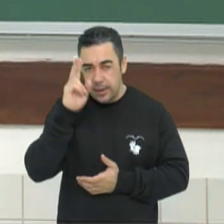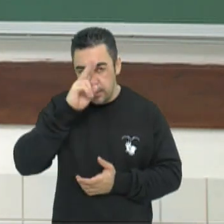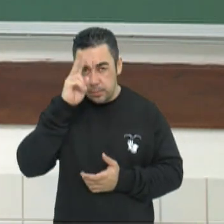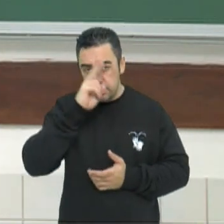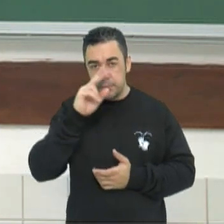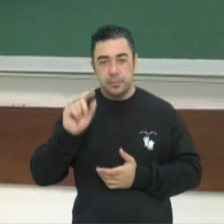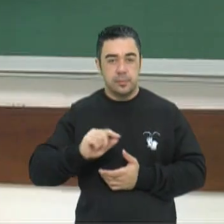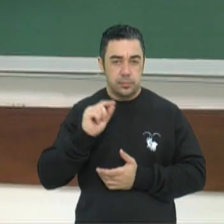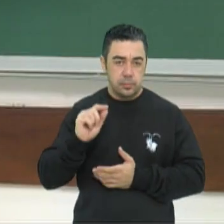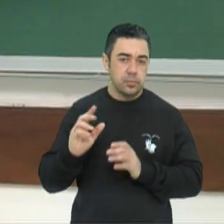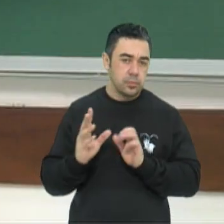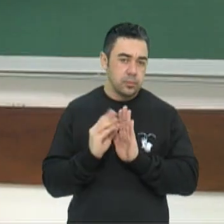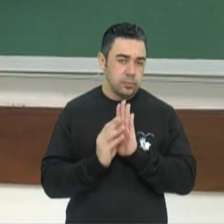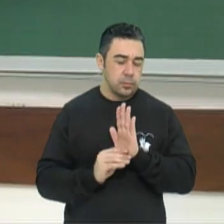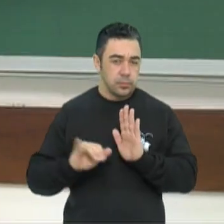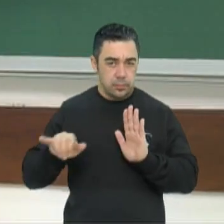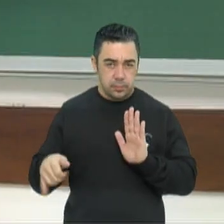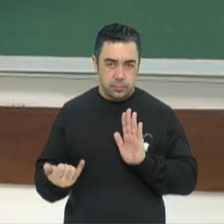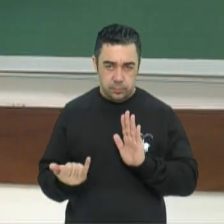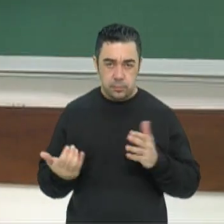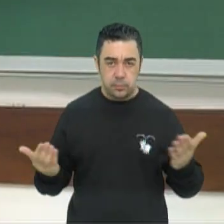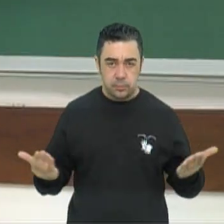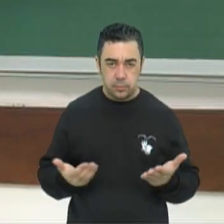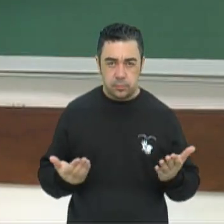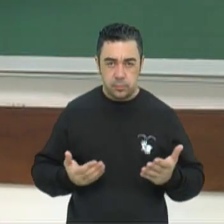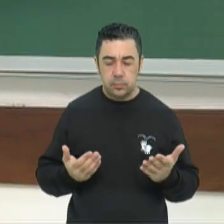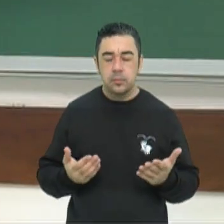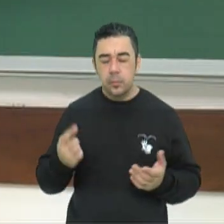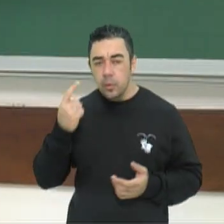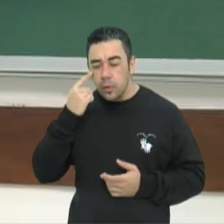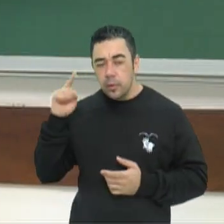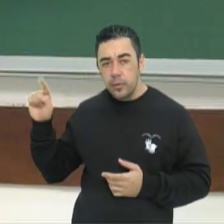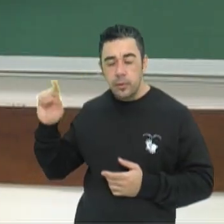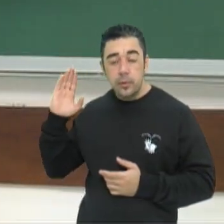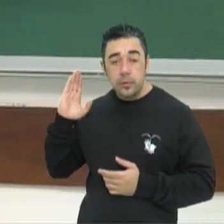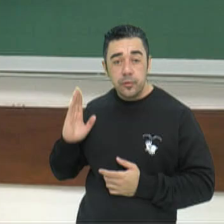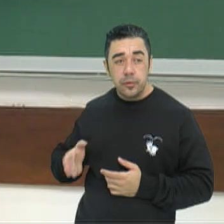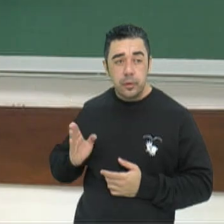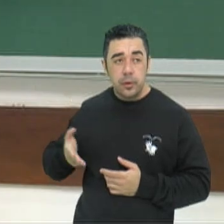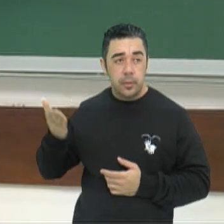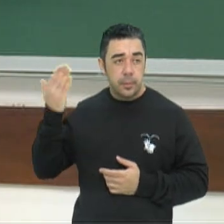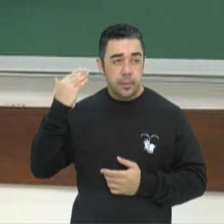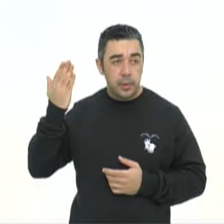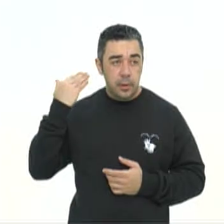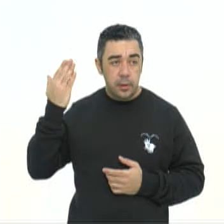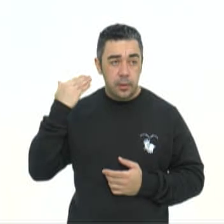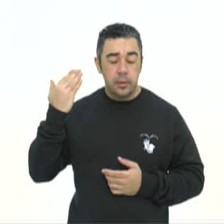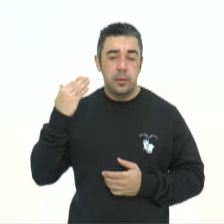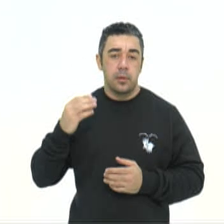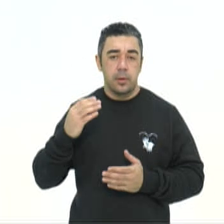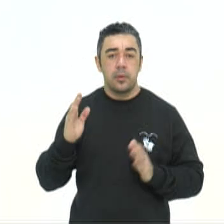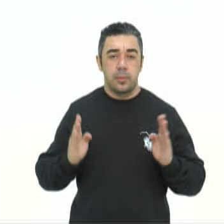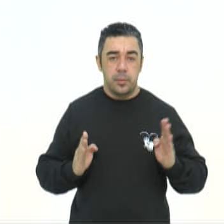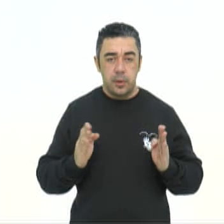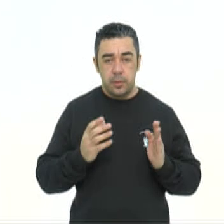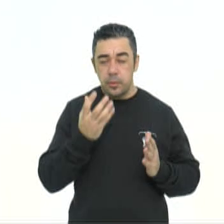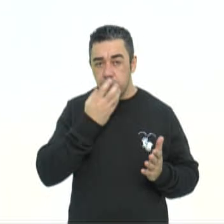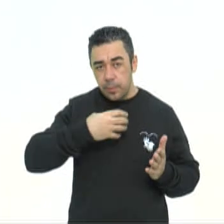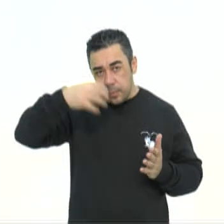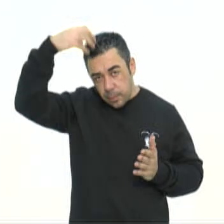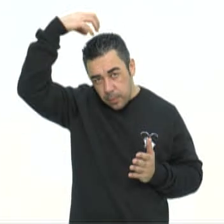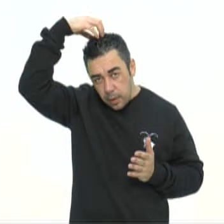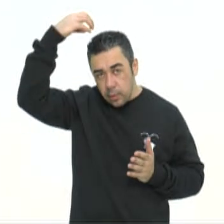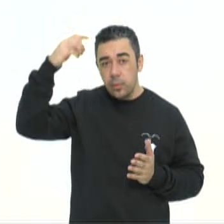Retomando e também aproveitando aqui para reforçar algumas coisas já ditas, no período imperial brasileiro, o governo criou